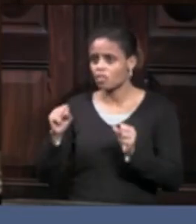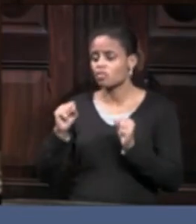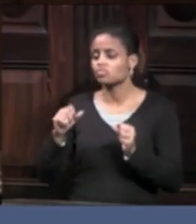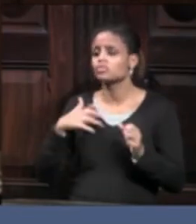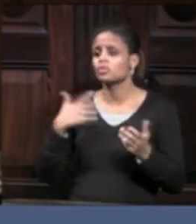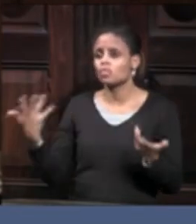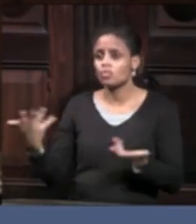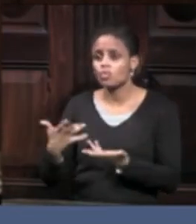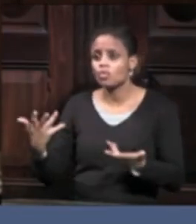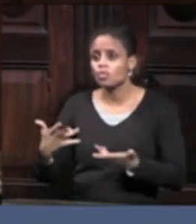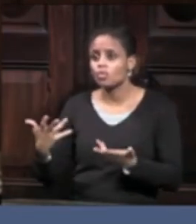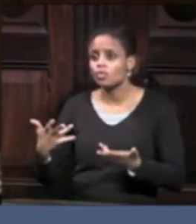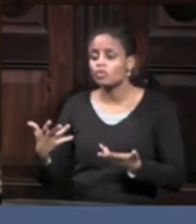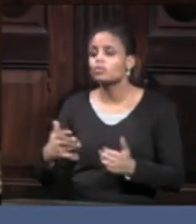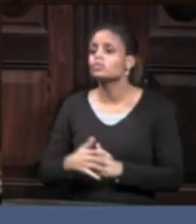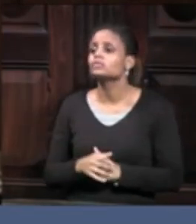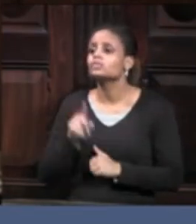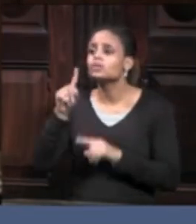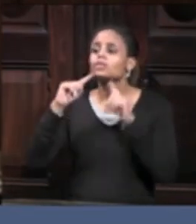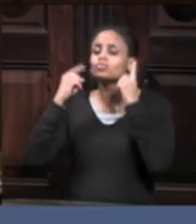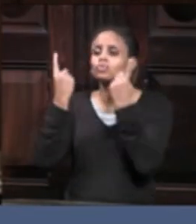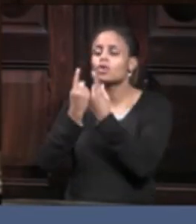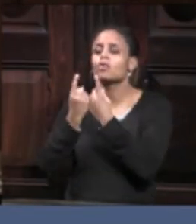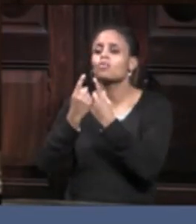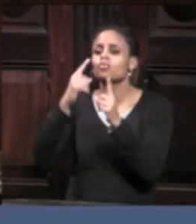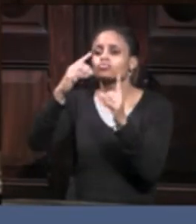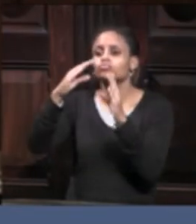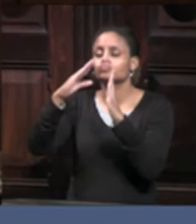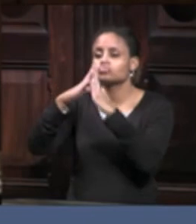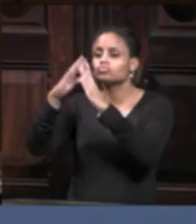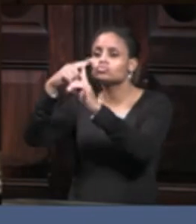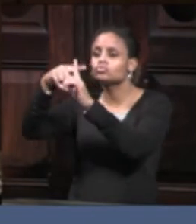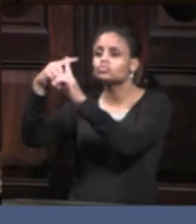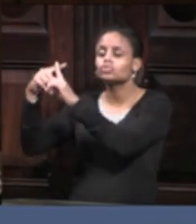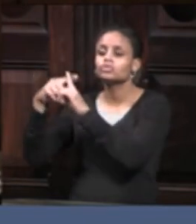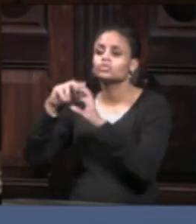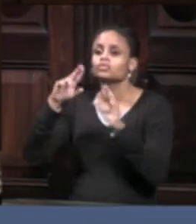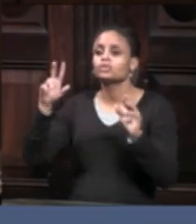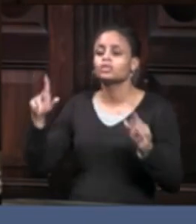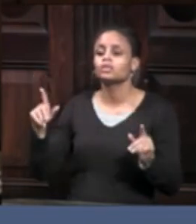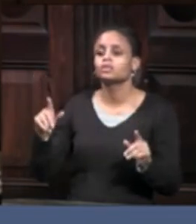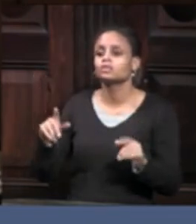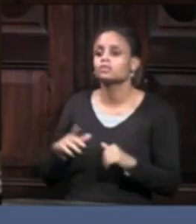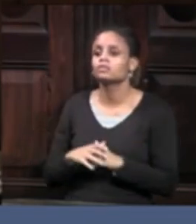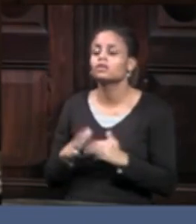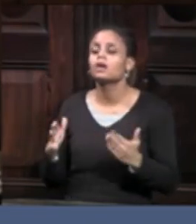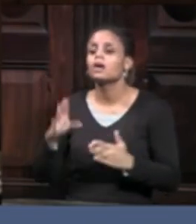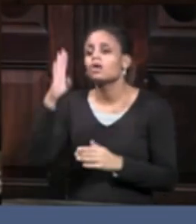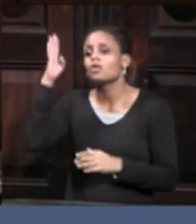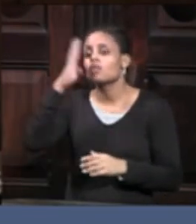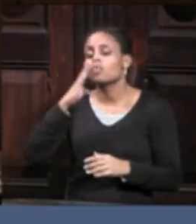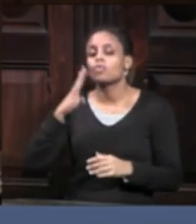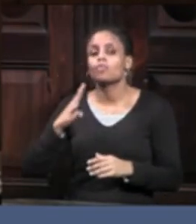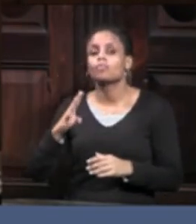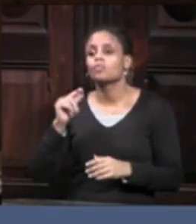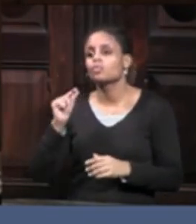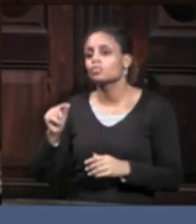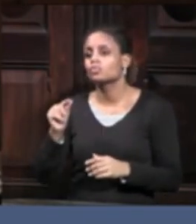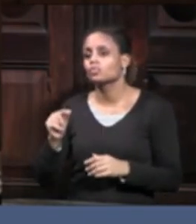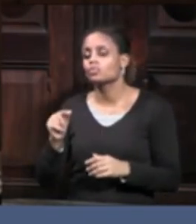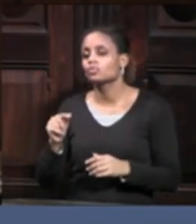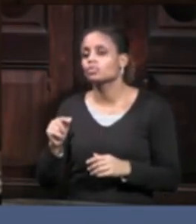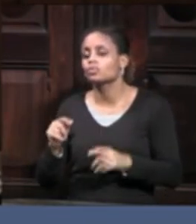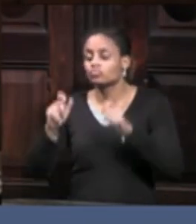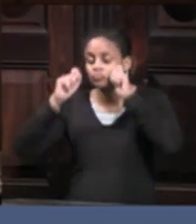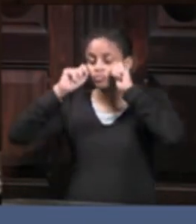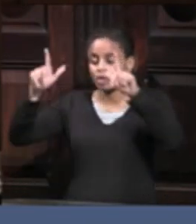batiam, saibam, senhores e senhoras, o Brasil acorde com o sinal dos